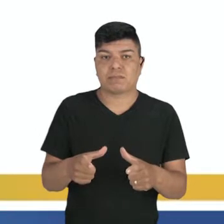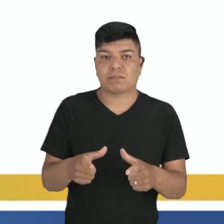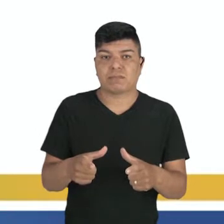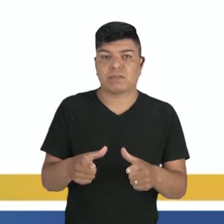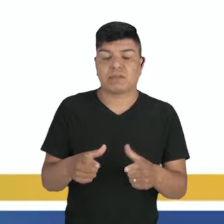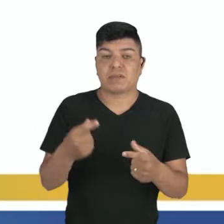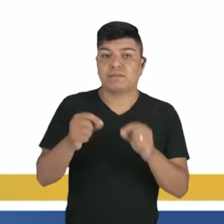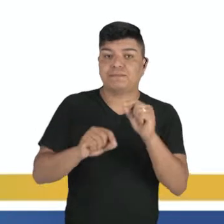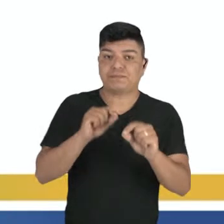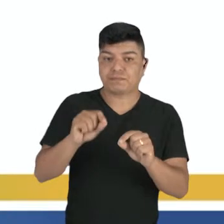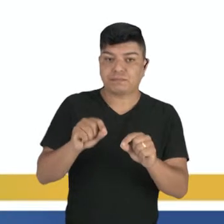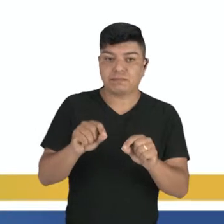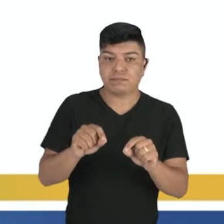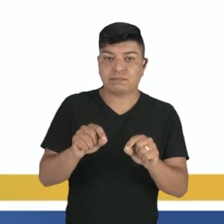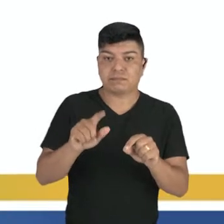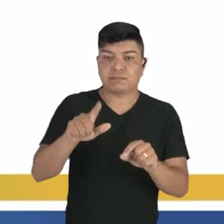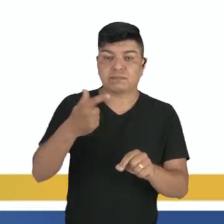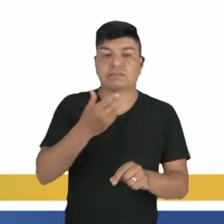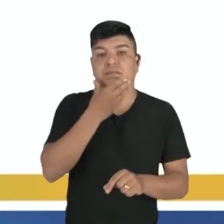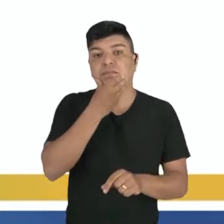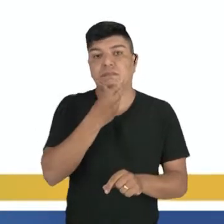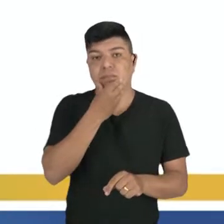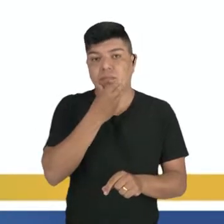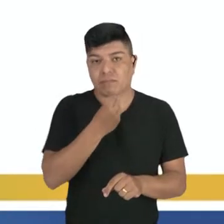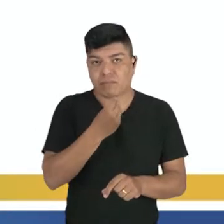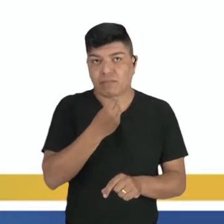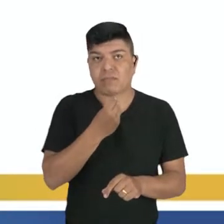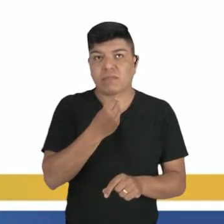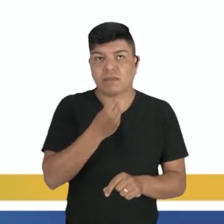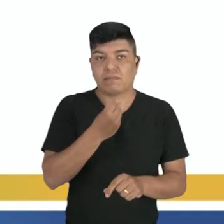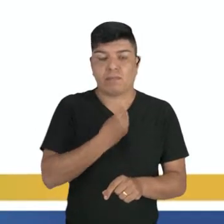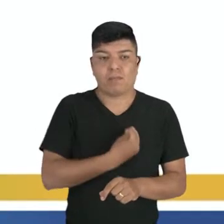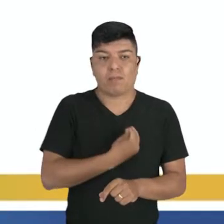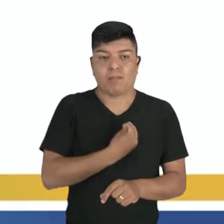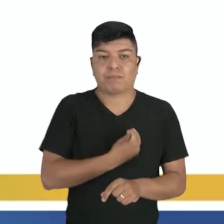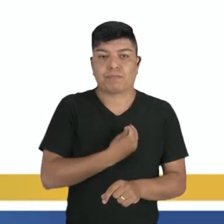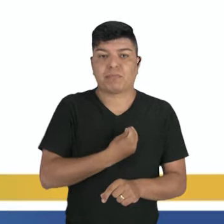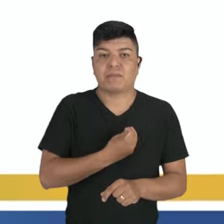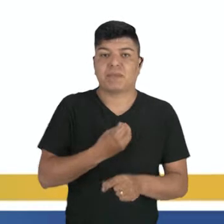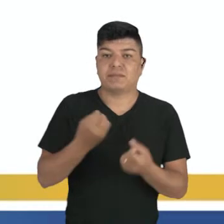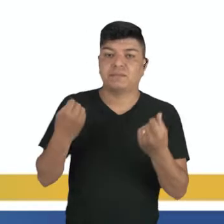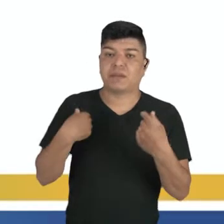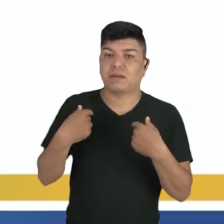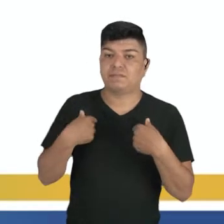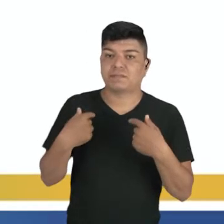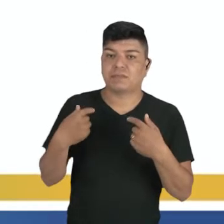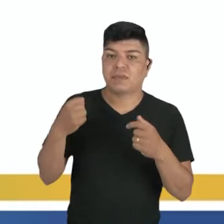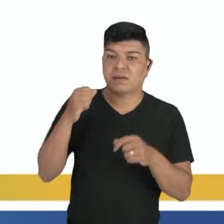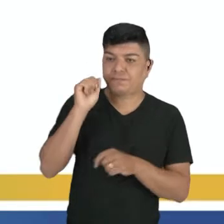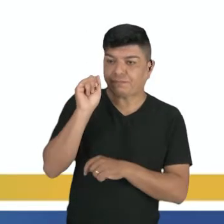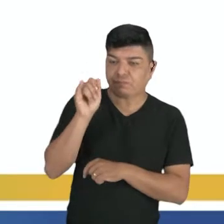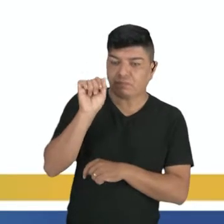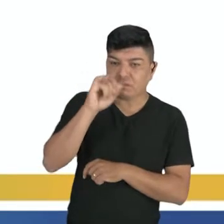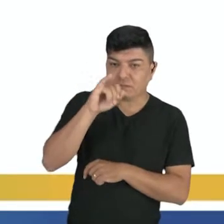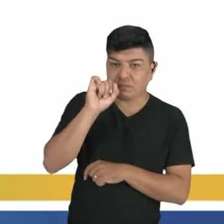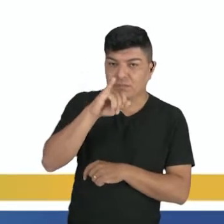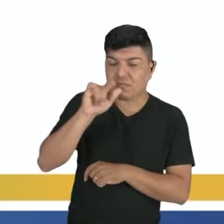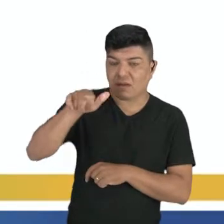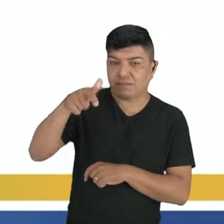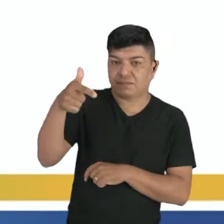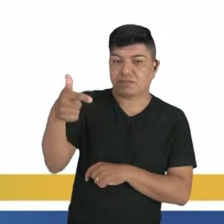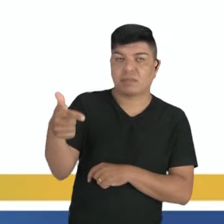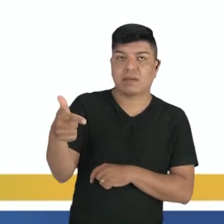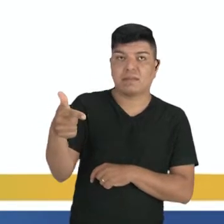cortes, o eu lírico é masculino, que vive se declarando para uma mulher idealizada, intangível